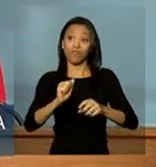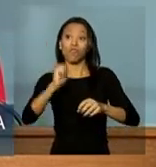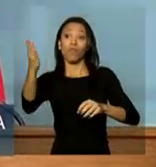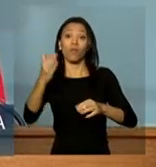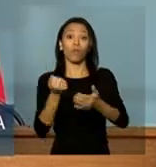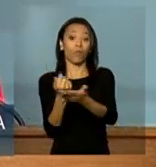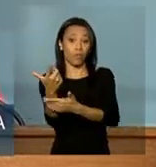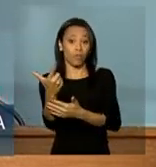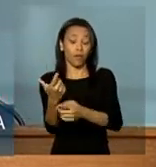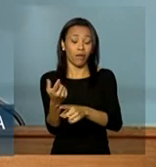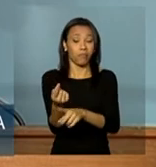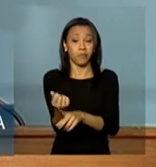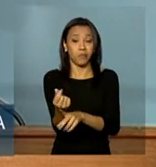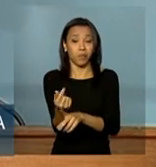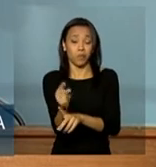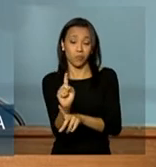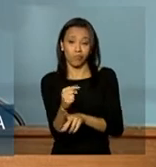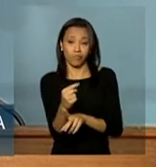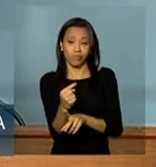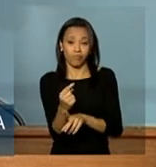torno